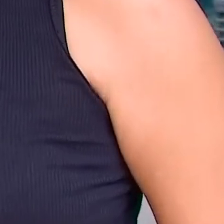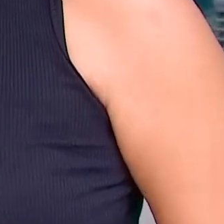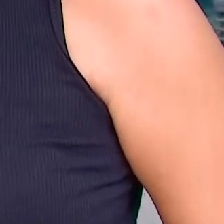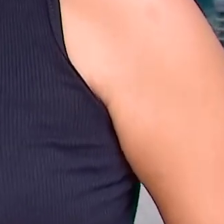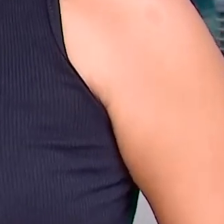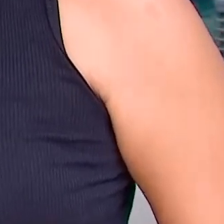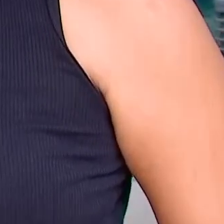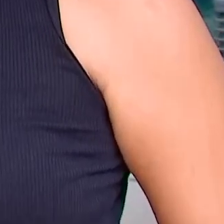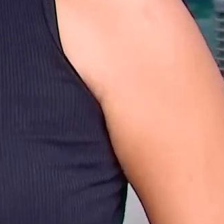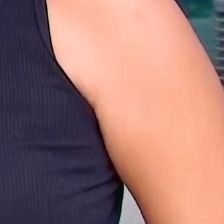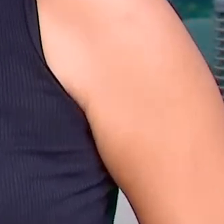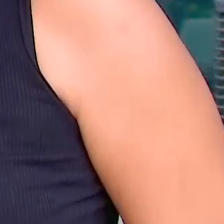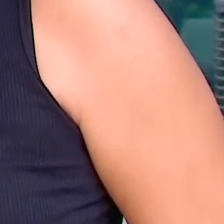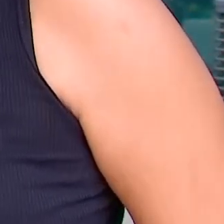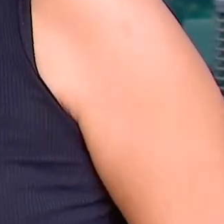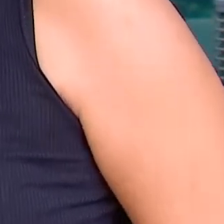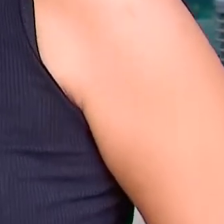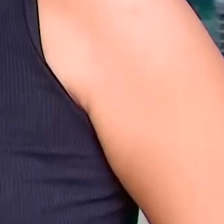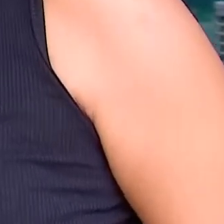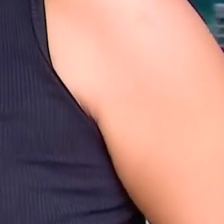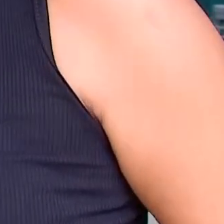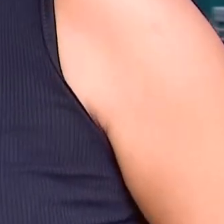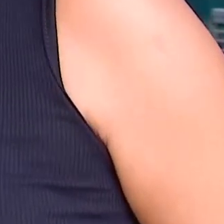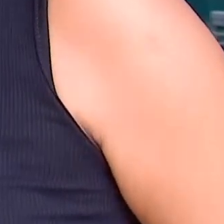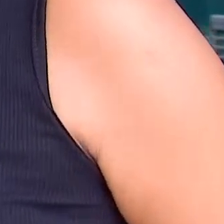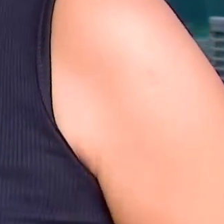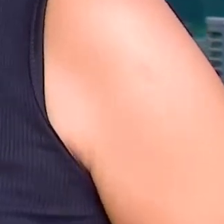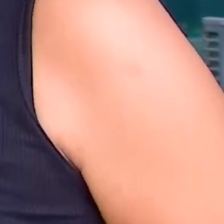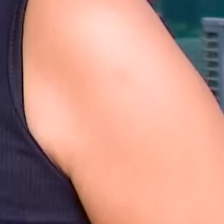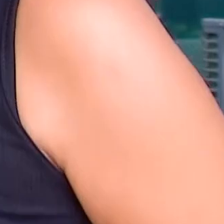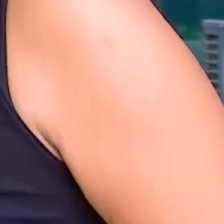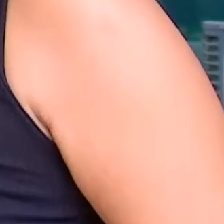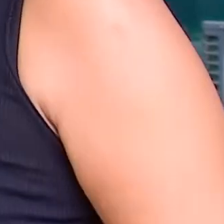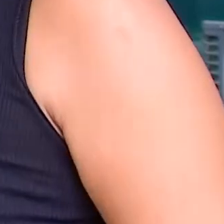É assim que se ama, assim eu te quero